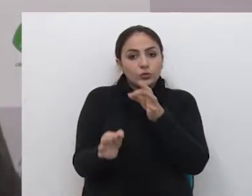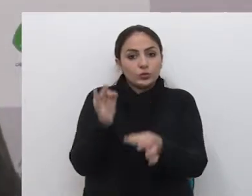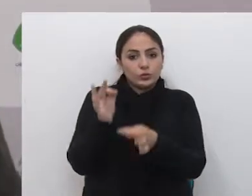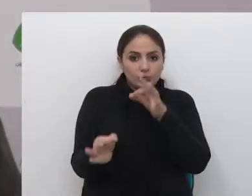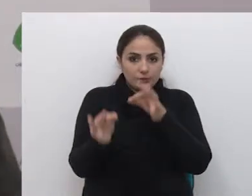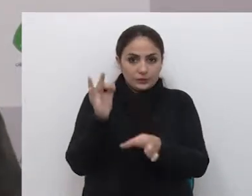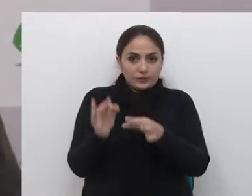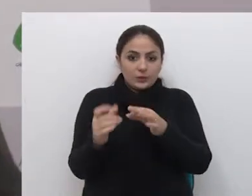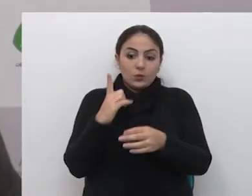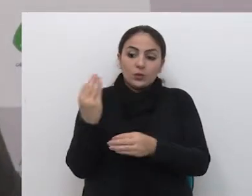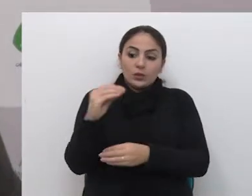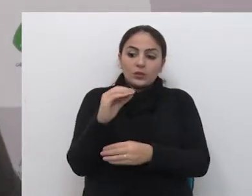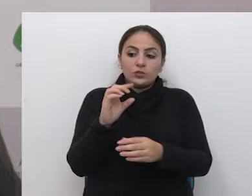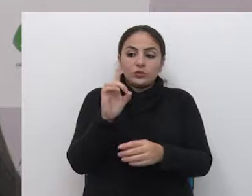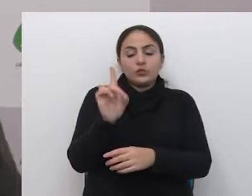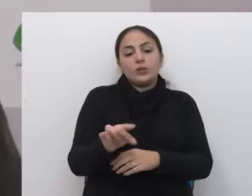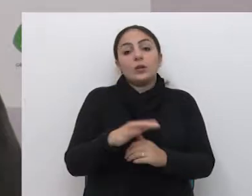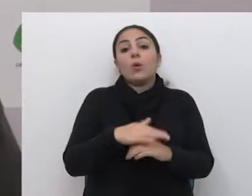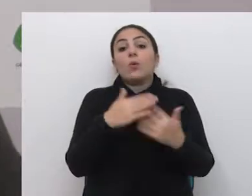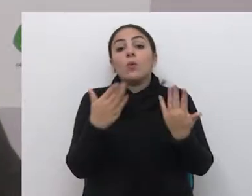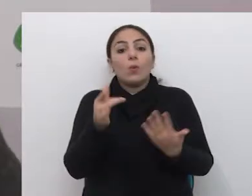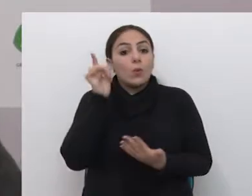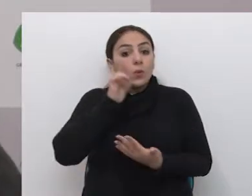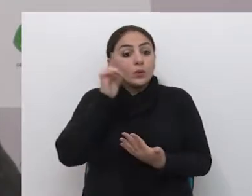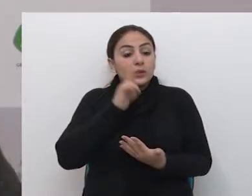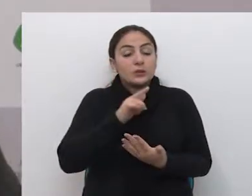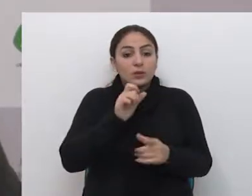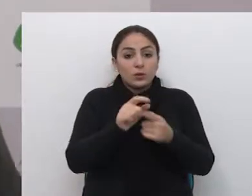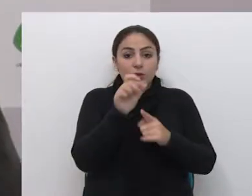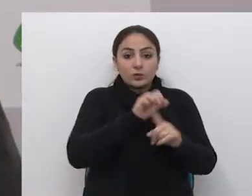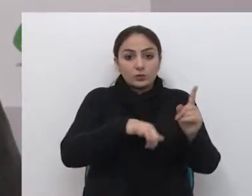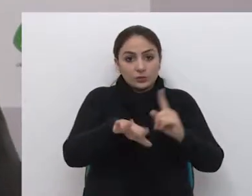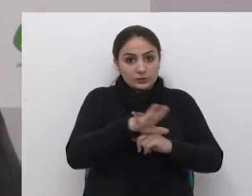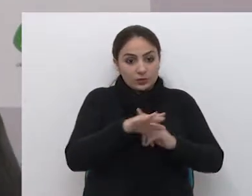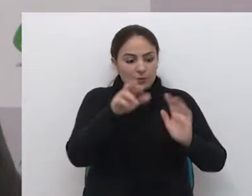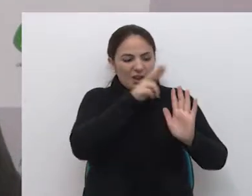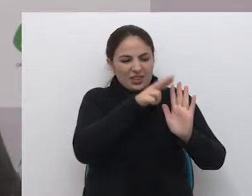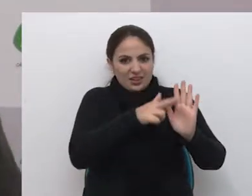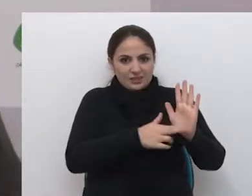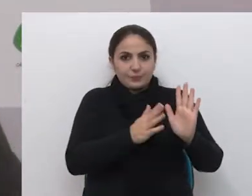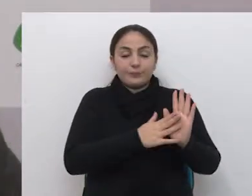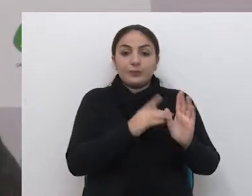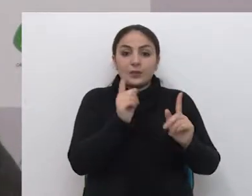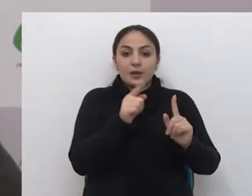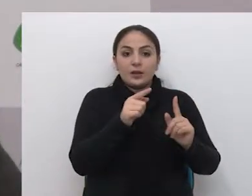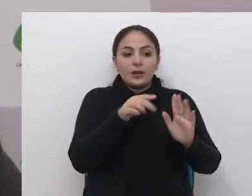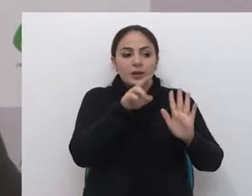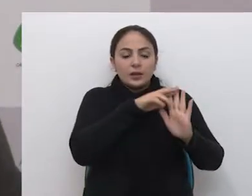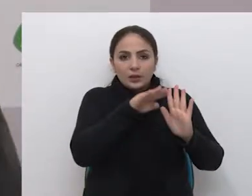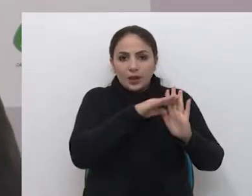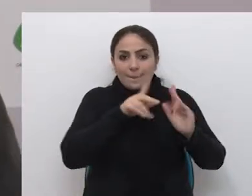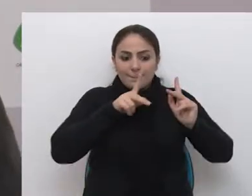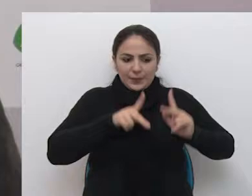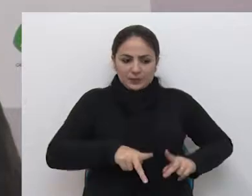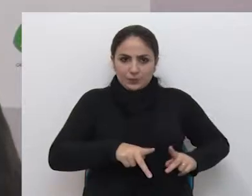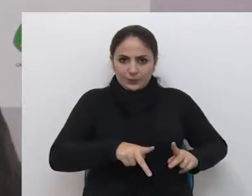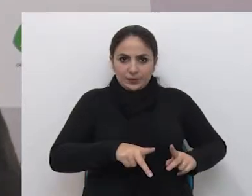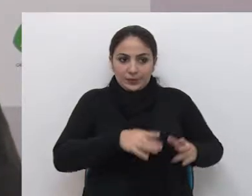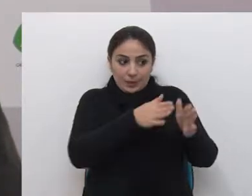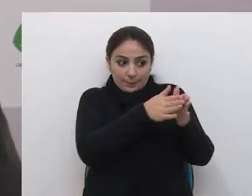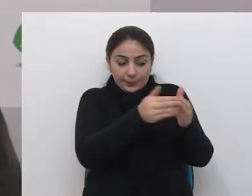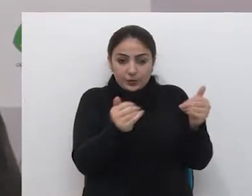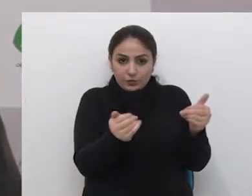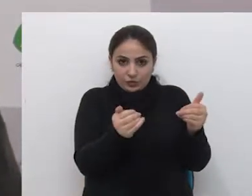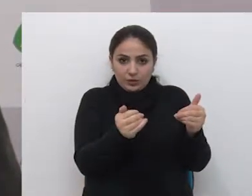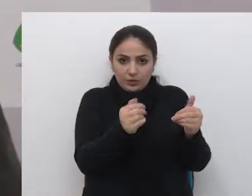Poder Judiciário a implementação desses direitos. Quais são os requisitos para que o aluguel social seja implementado? A hipossuficiência, ou seja, a pessoa